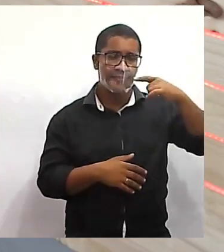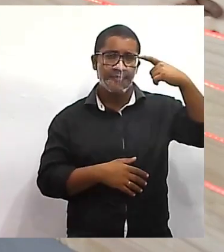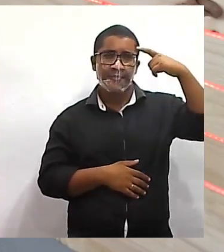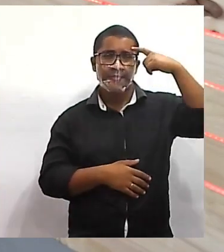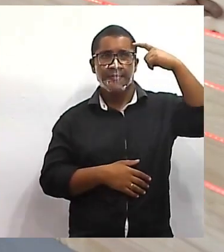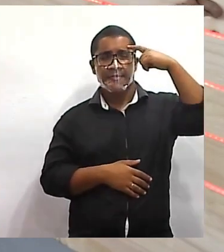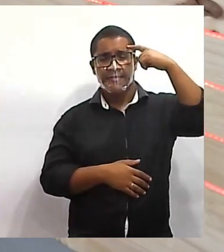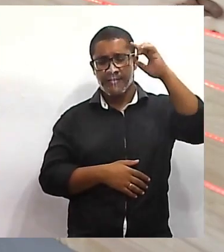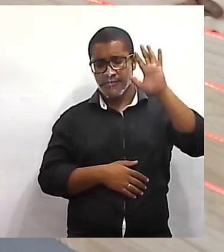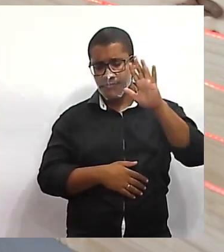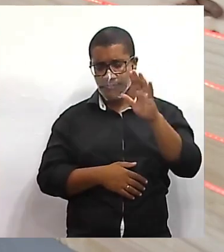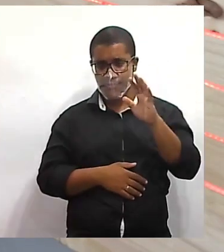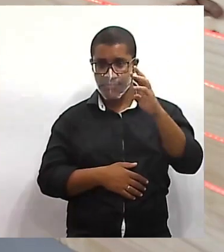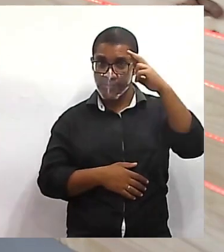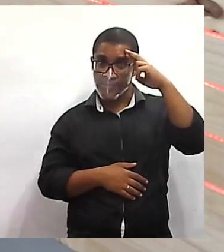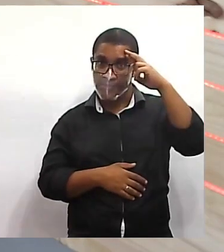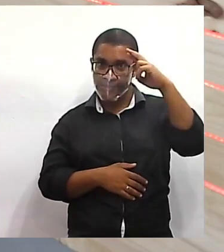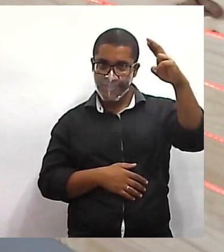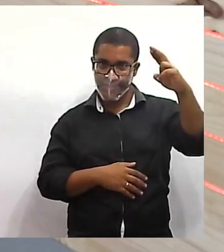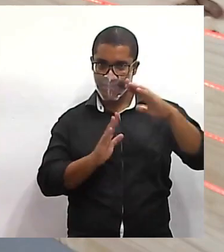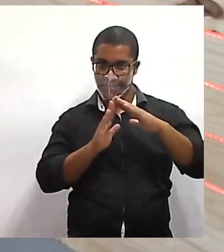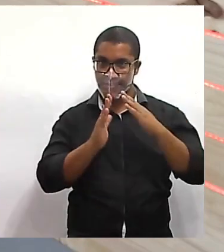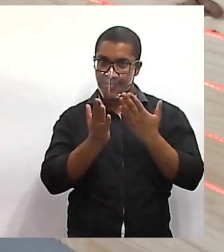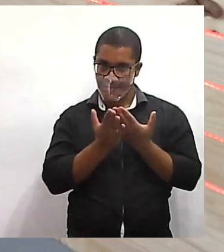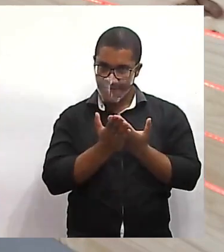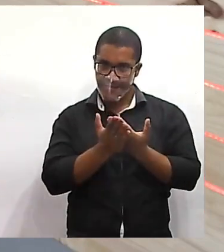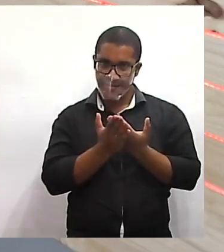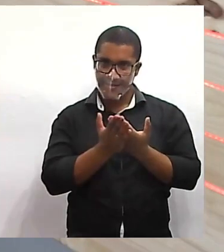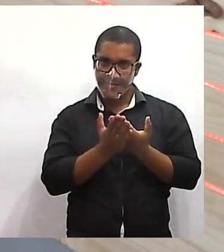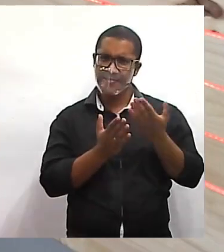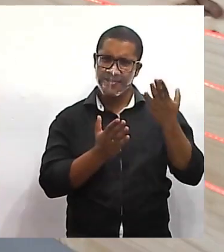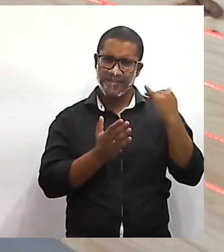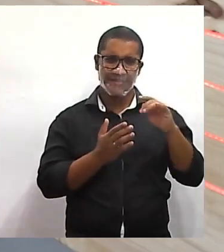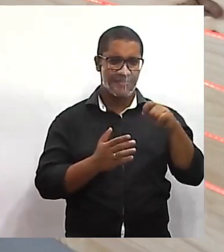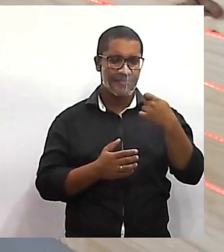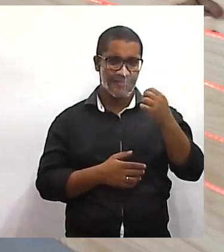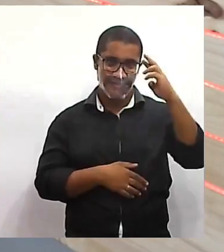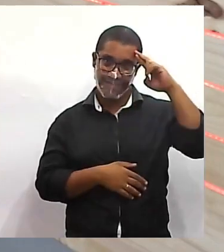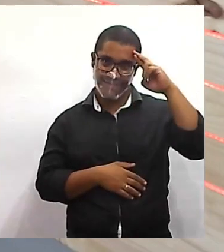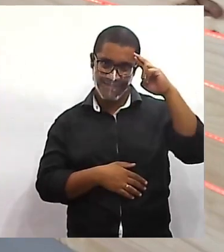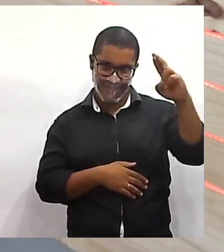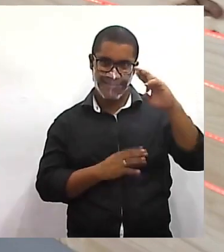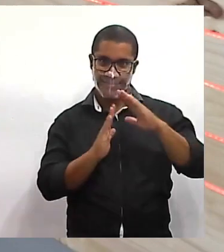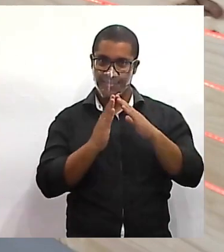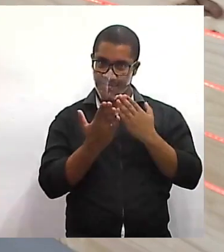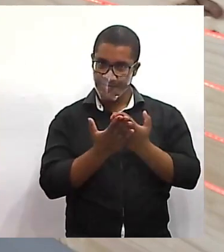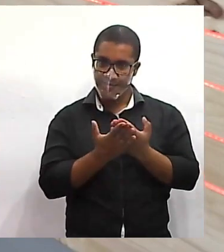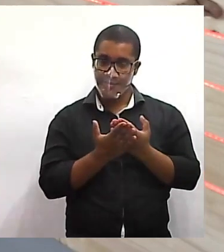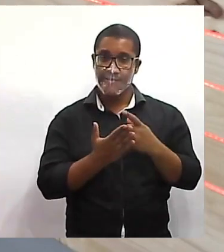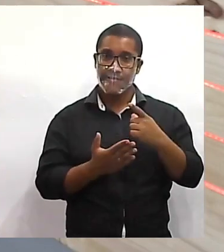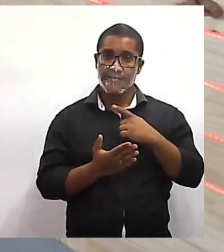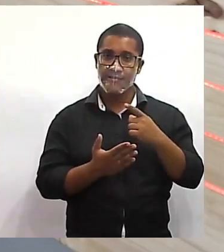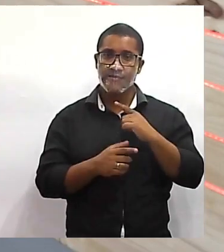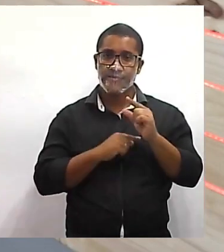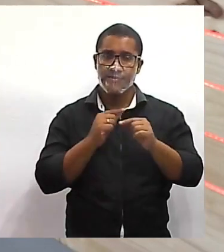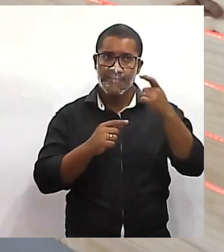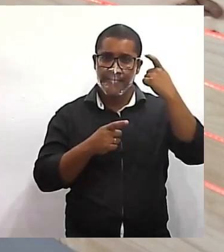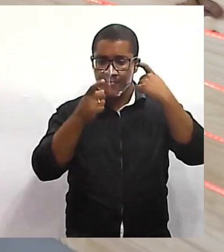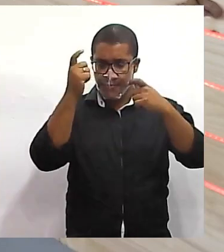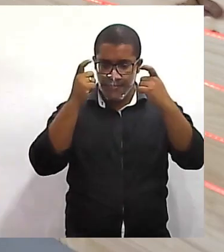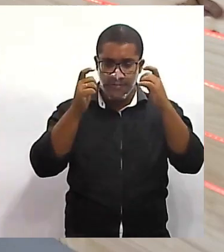que o diretor da escola, como era chamado, né, o diretor da escola, tinha a